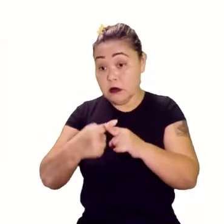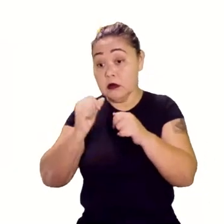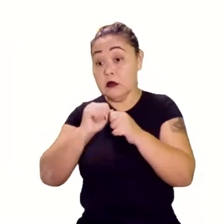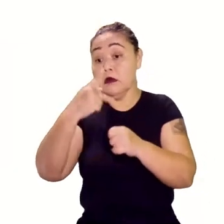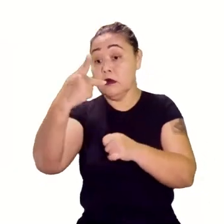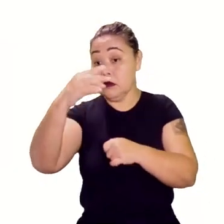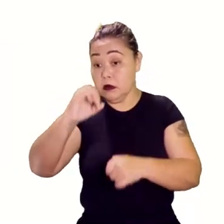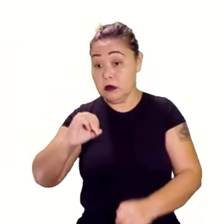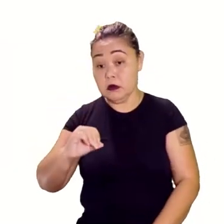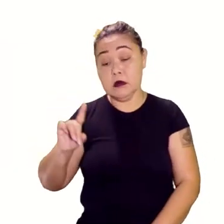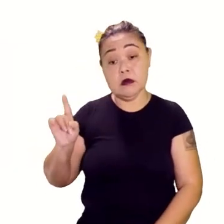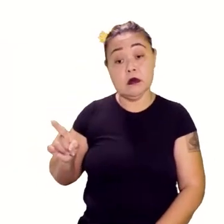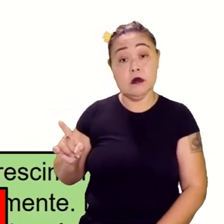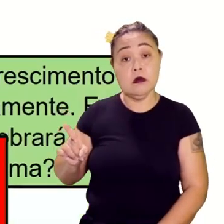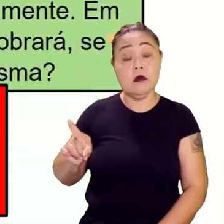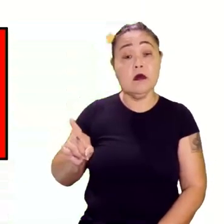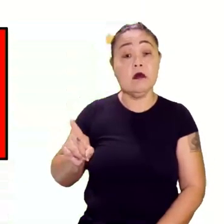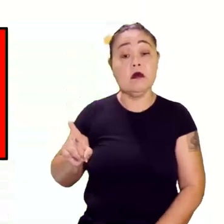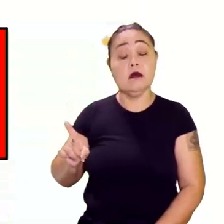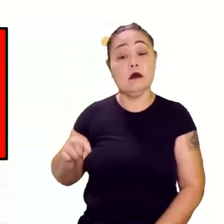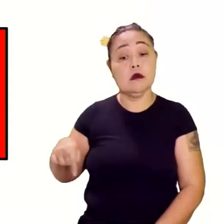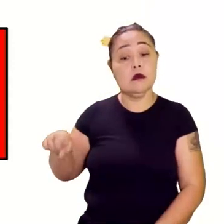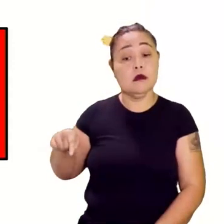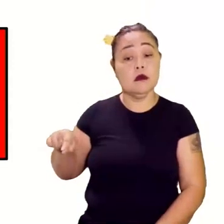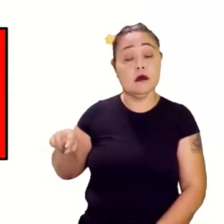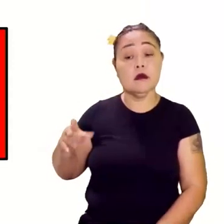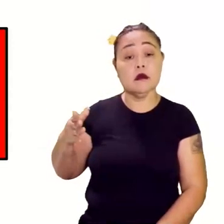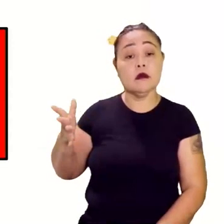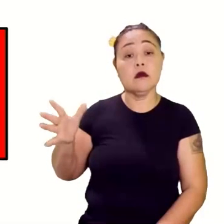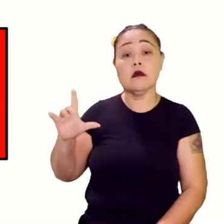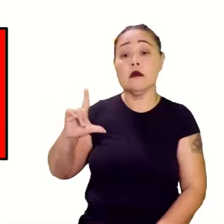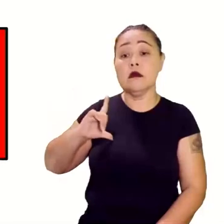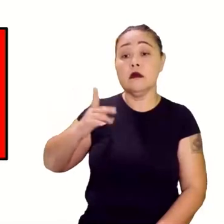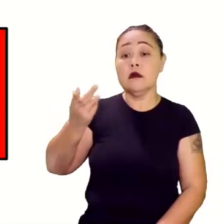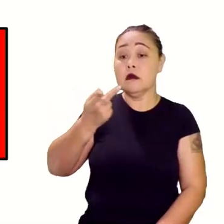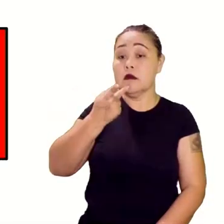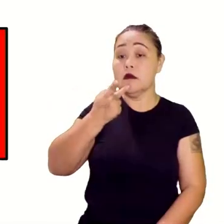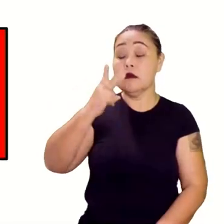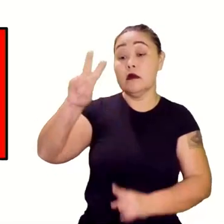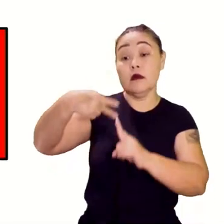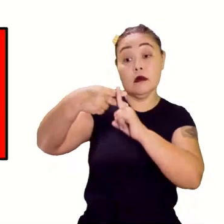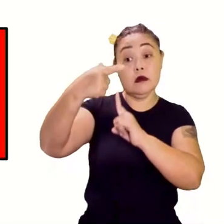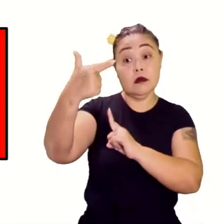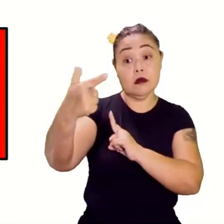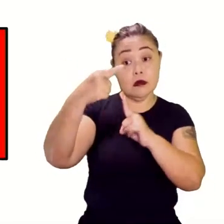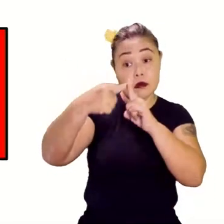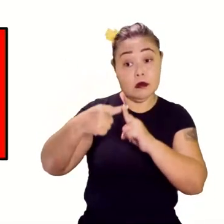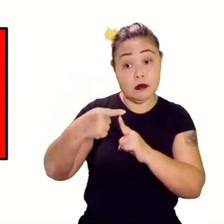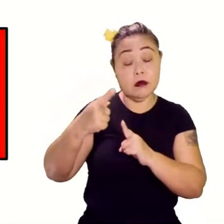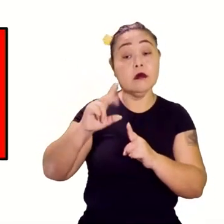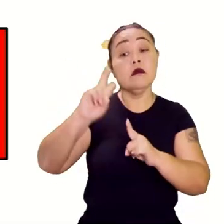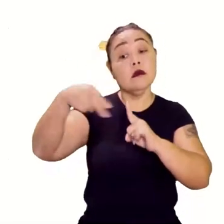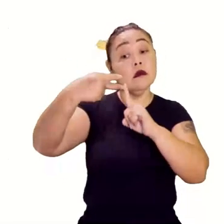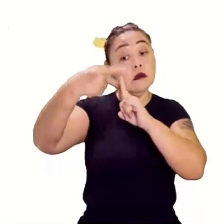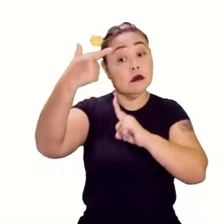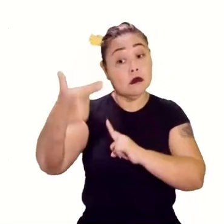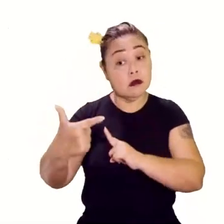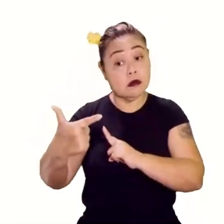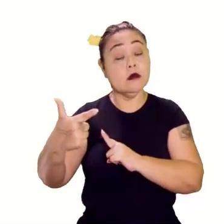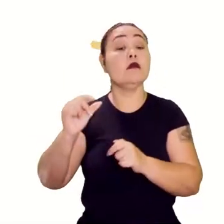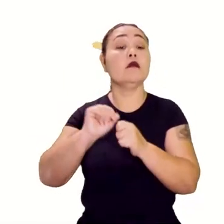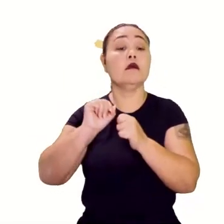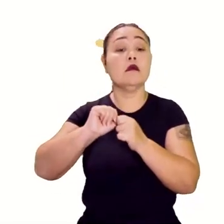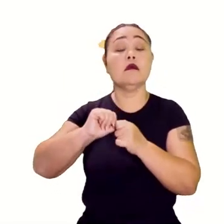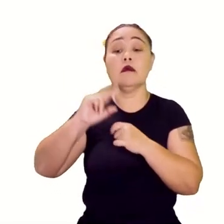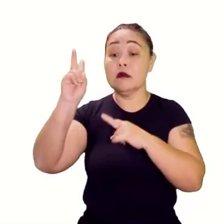dobrar a população. Isso! Aqui na nossa, no nosso enunciado, né? Ele fala dobrará. Então, se dobra... É